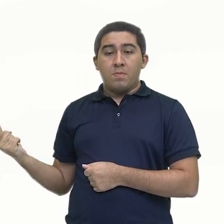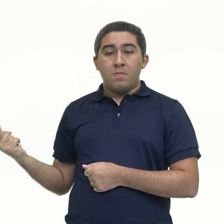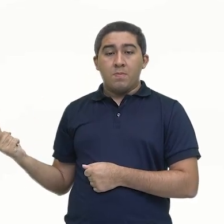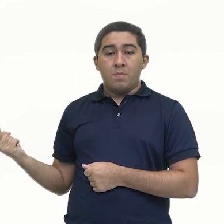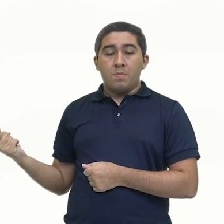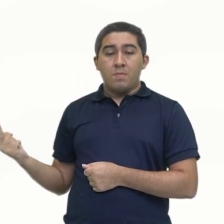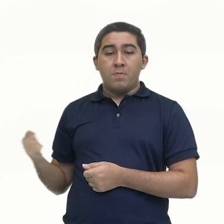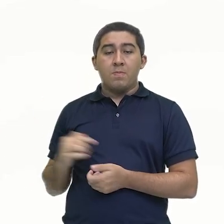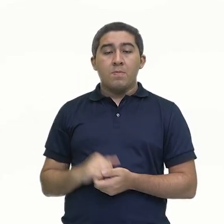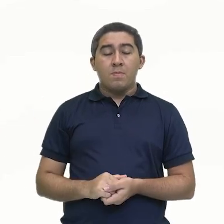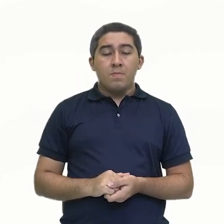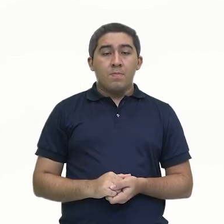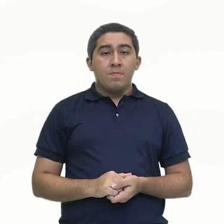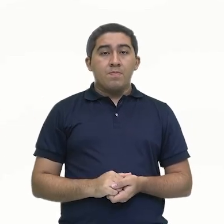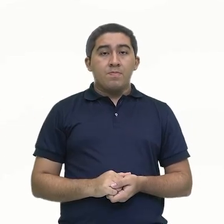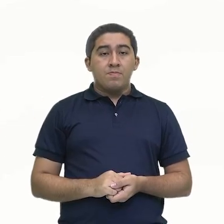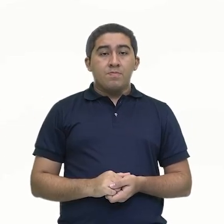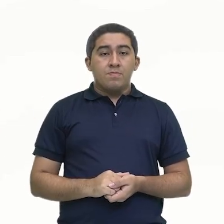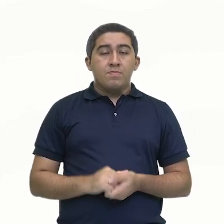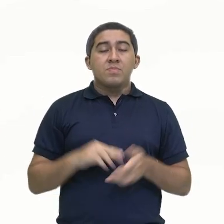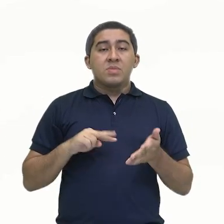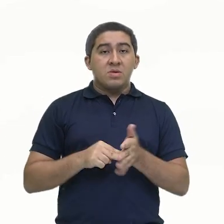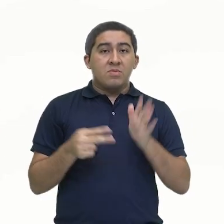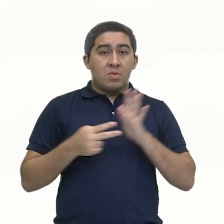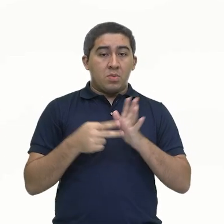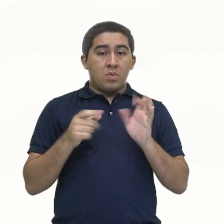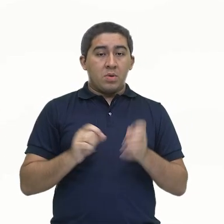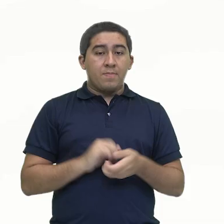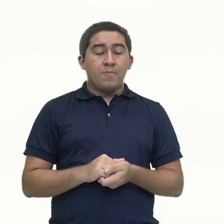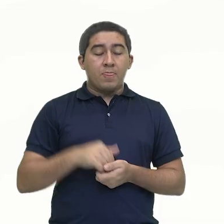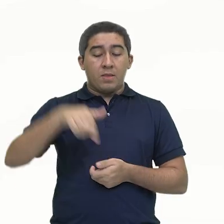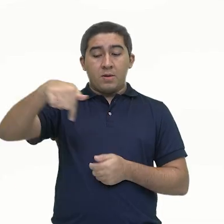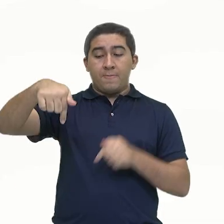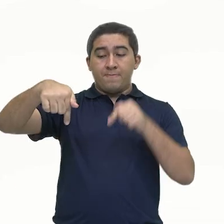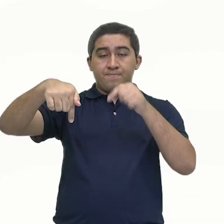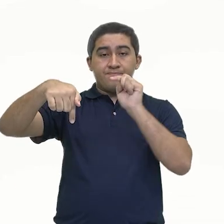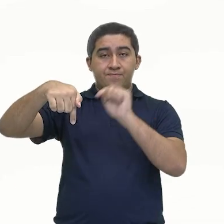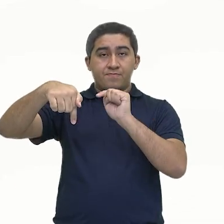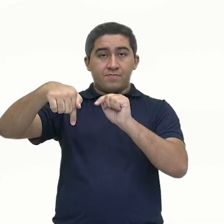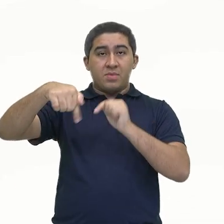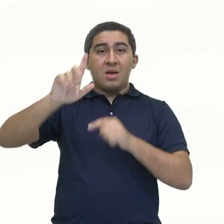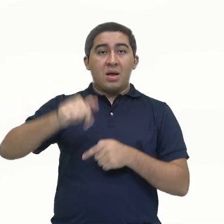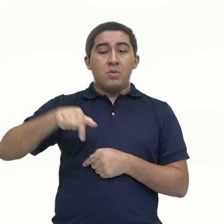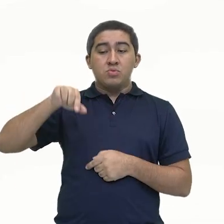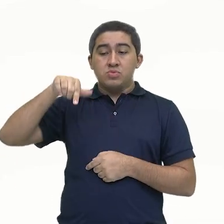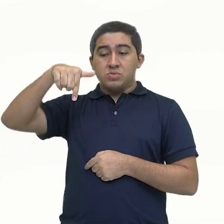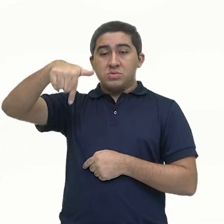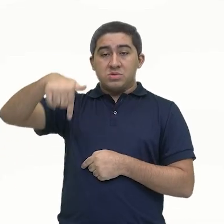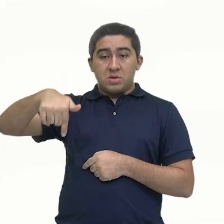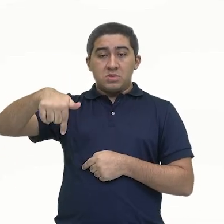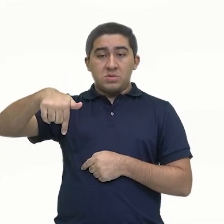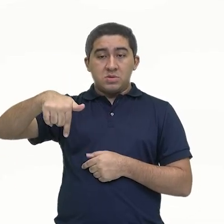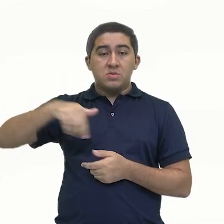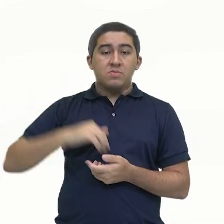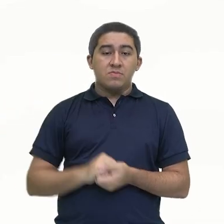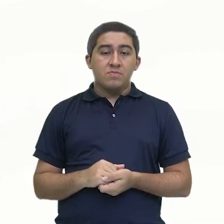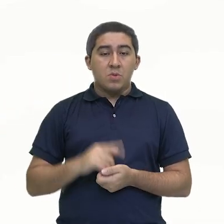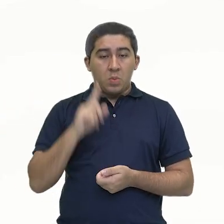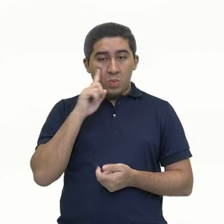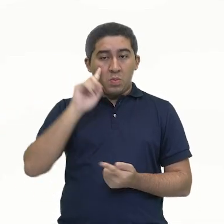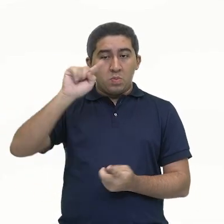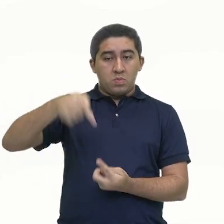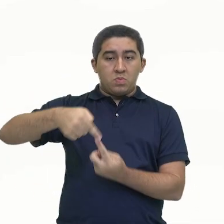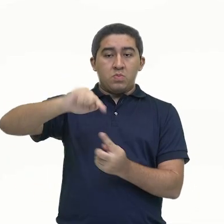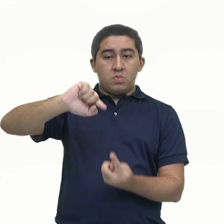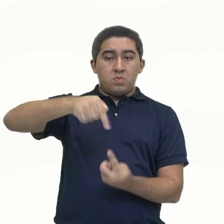6, 7. Quer dizer que a camada Q é o nível 7, a camada P é o nível 6, a camada K é o nível